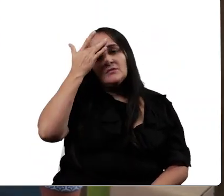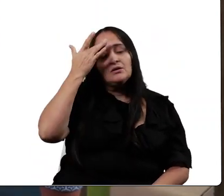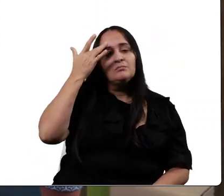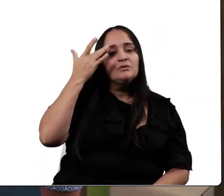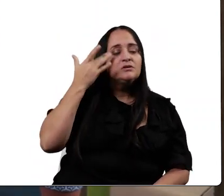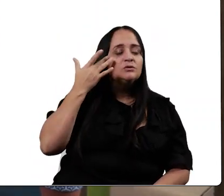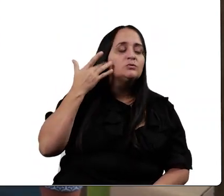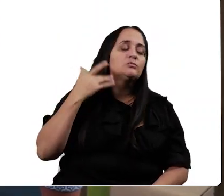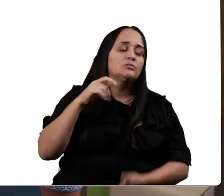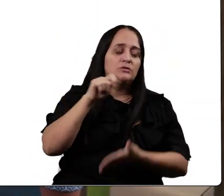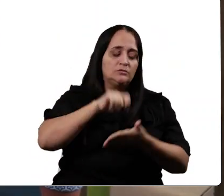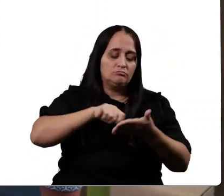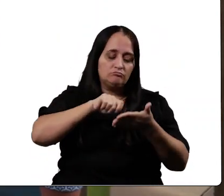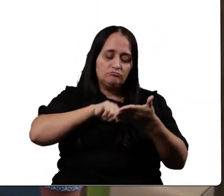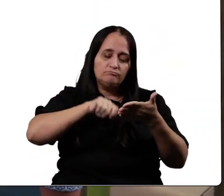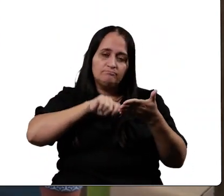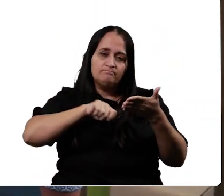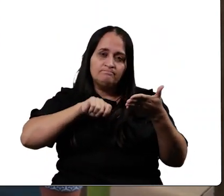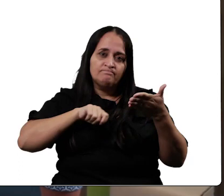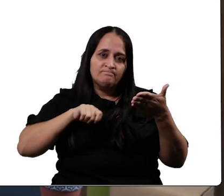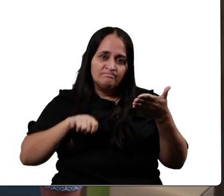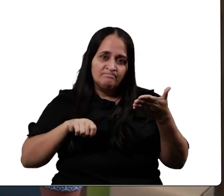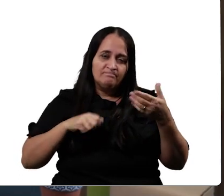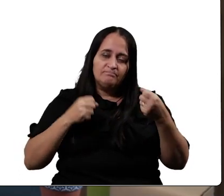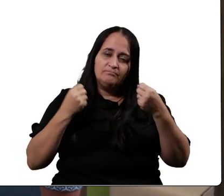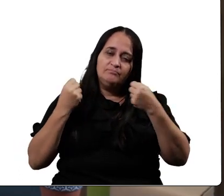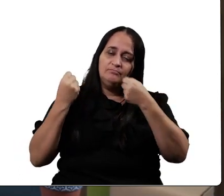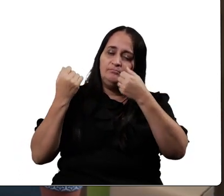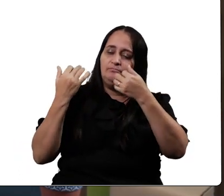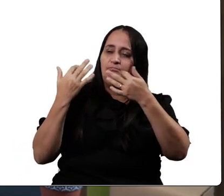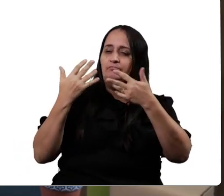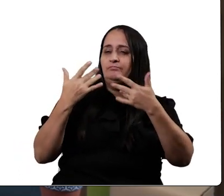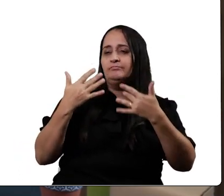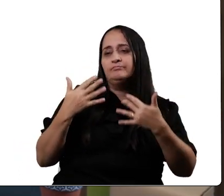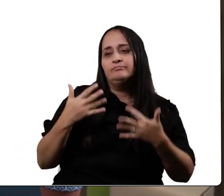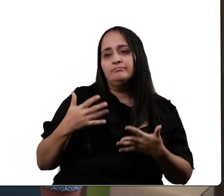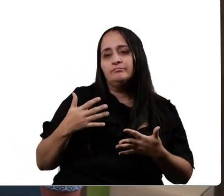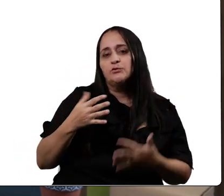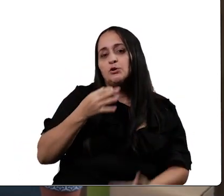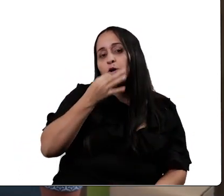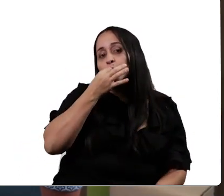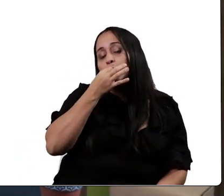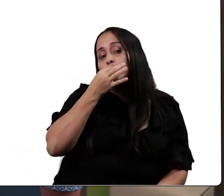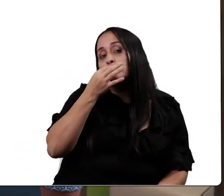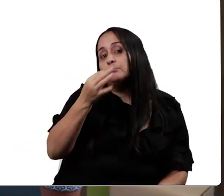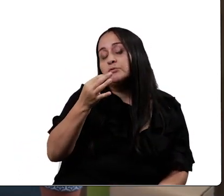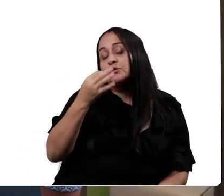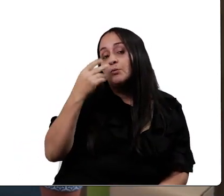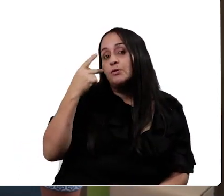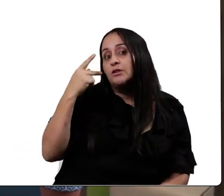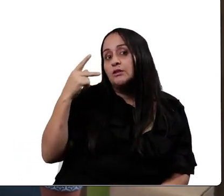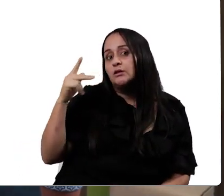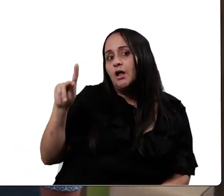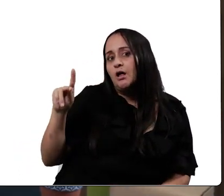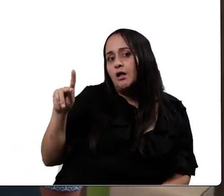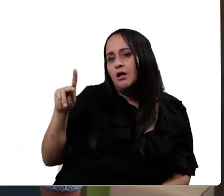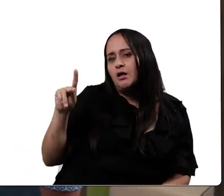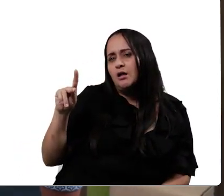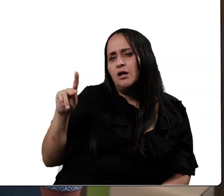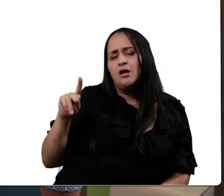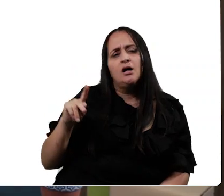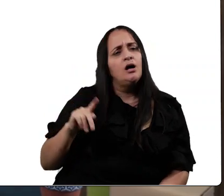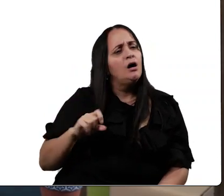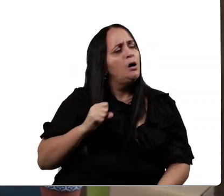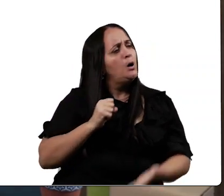surf, além de narrar o fato, ela trouxe a opinião dela sobre o fato.